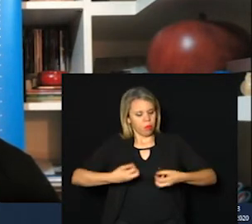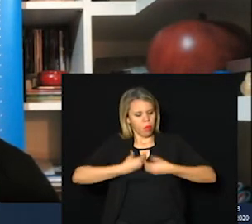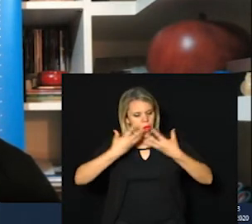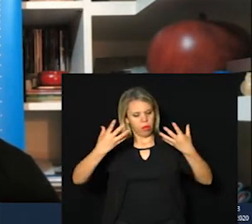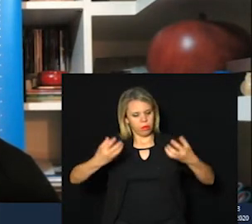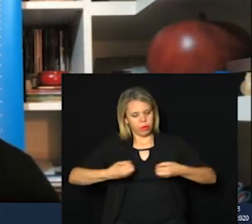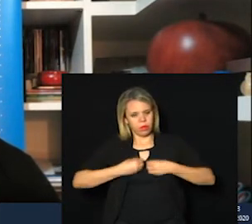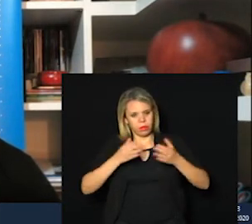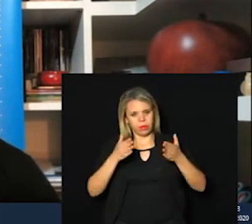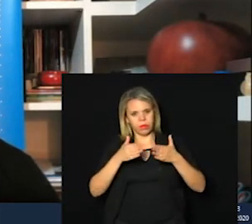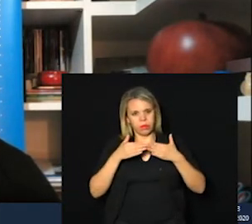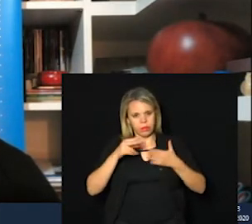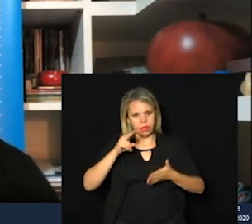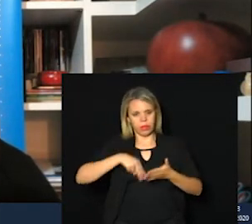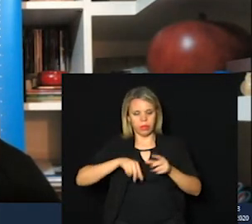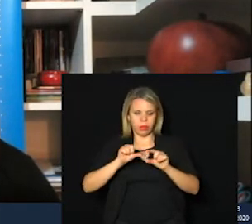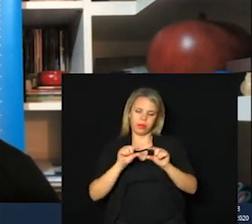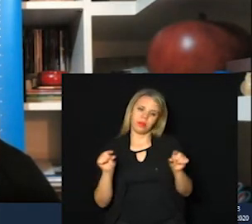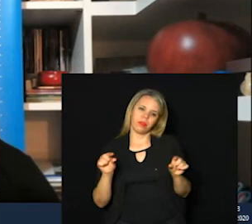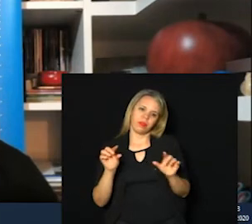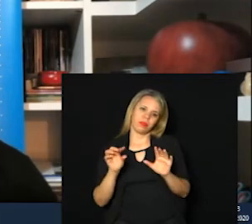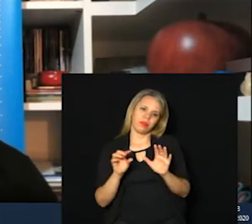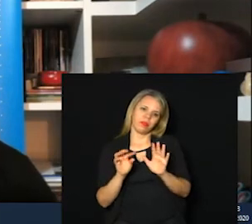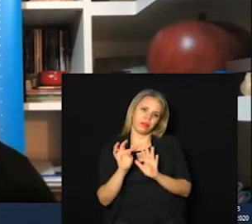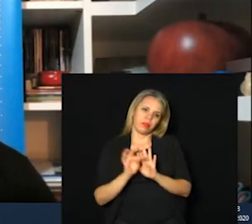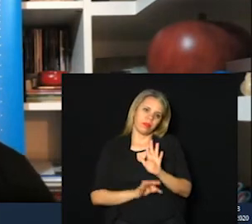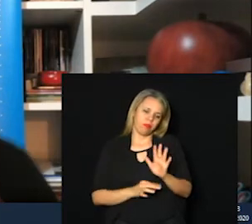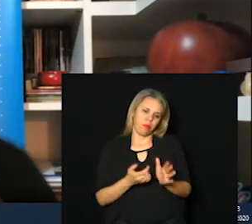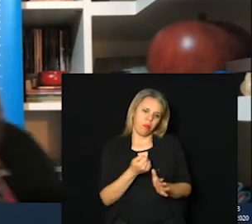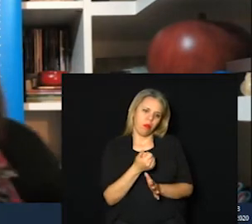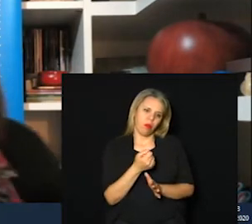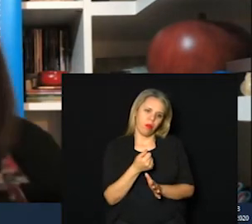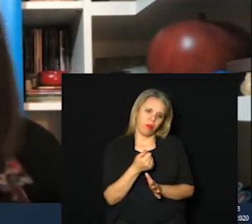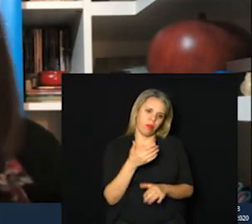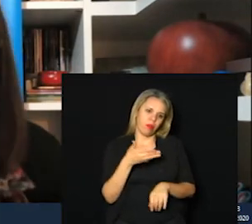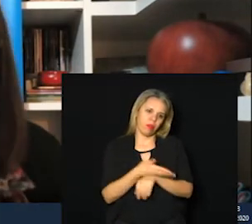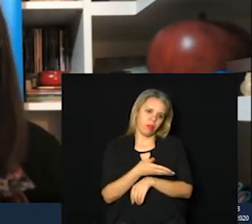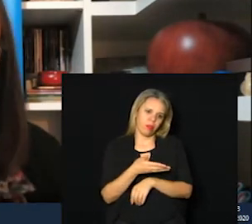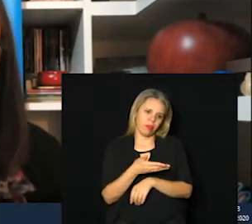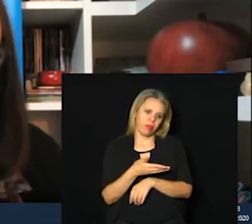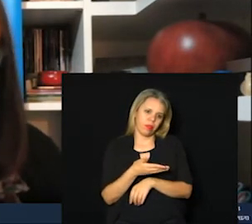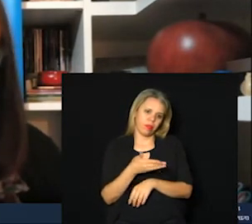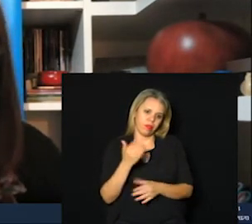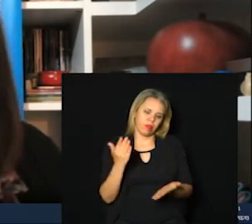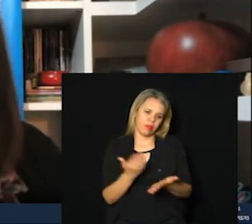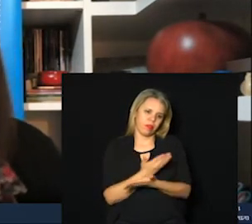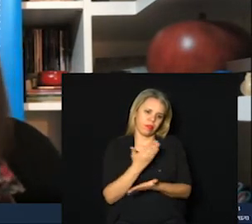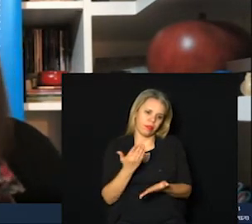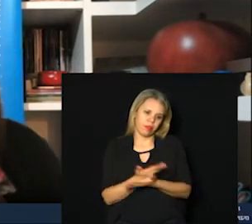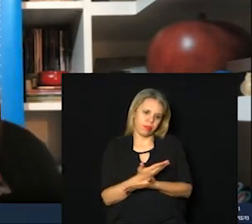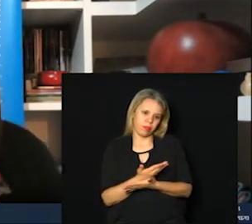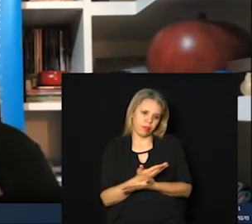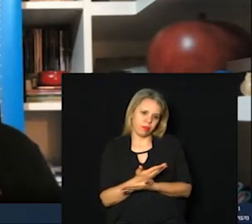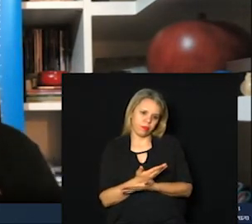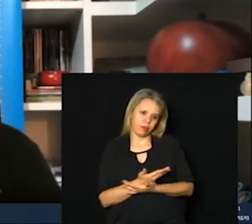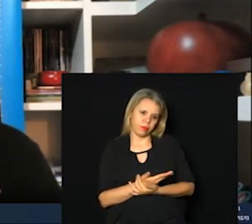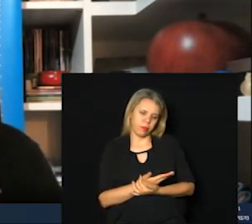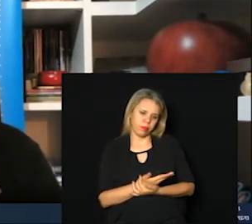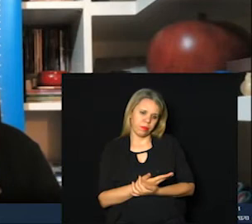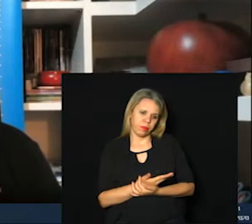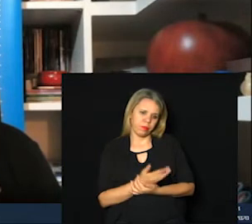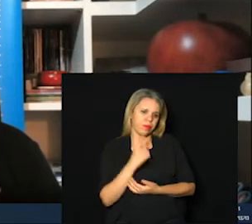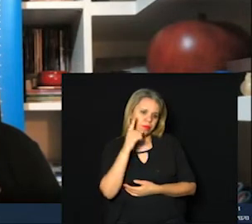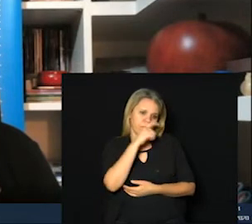pedir licença para ler um trecho, porque eu acho que a melhor forma de terem acesso ao livro é esse... Foi